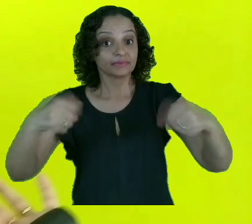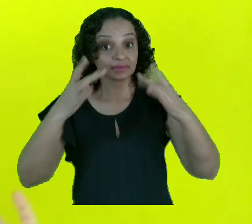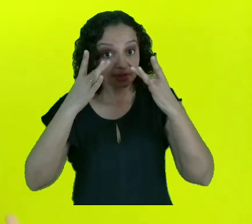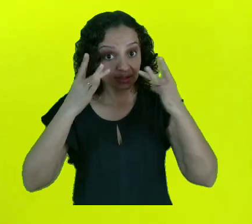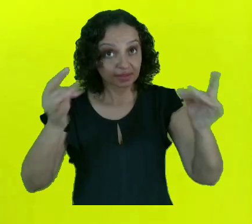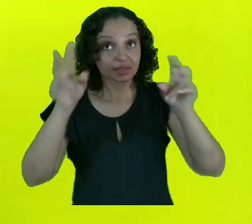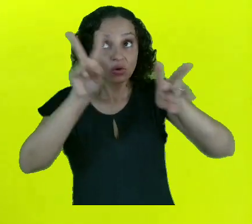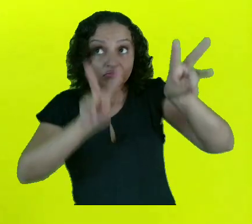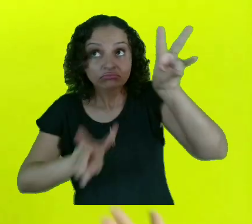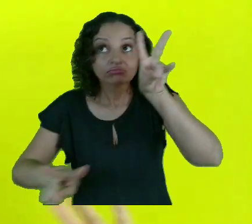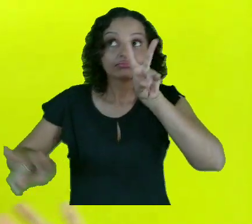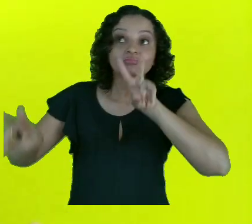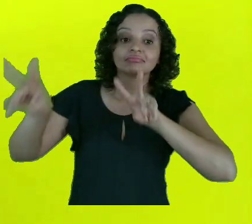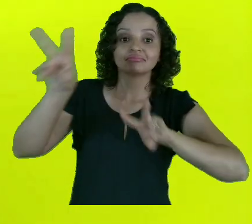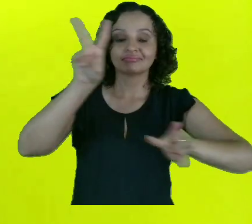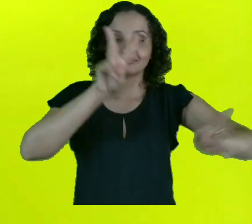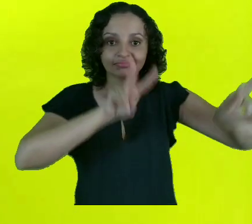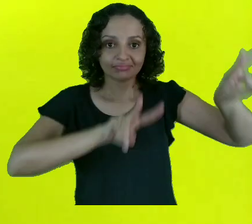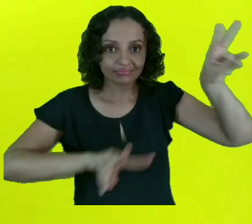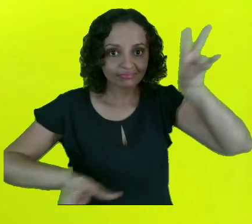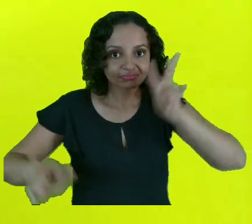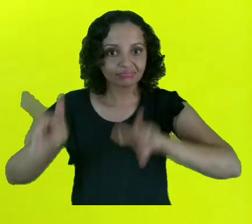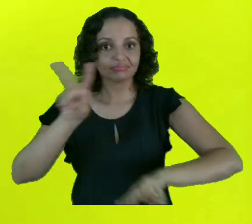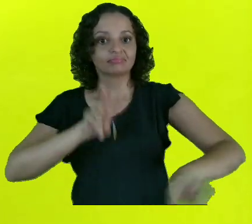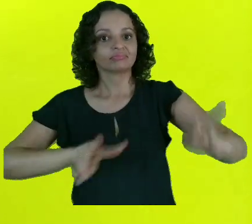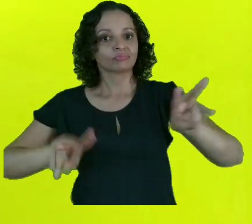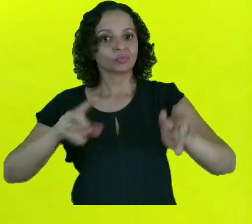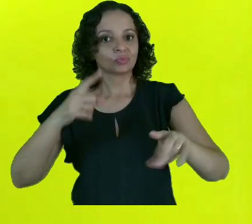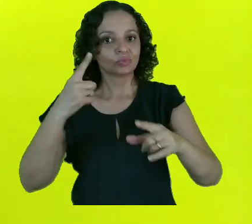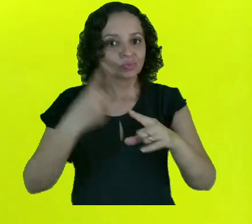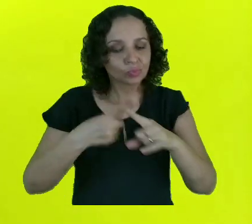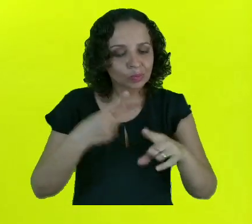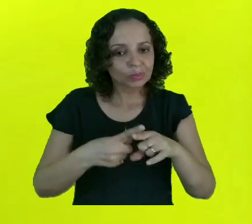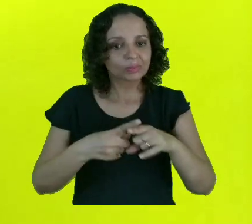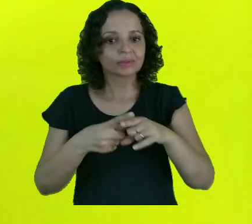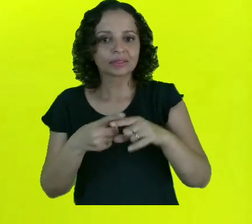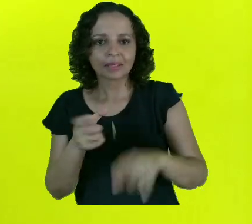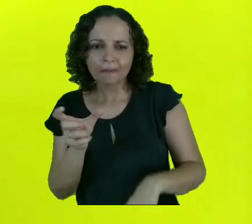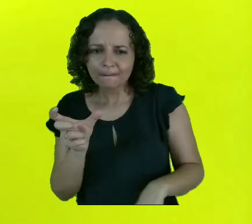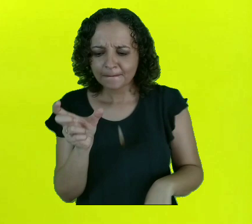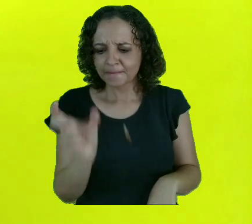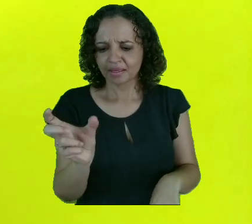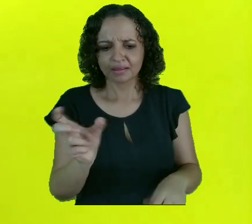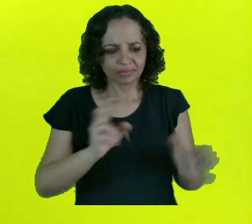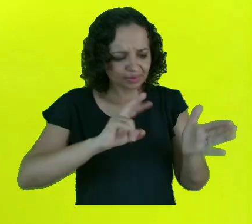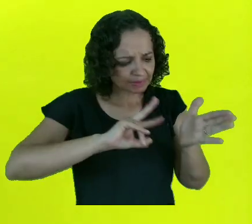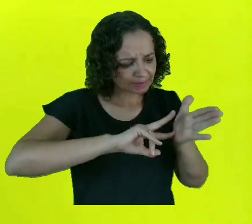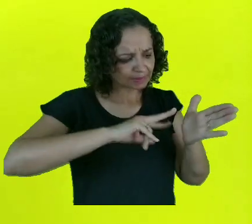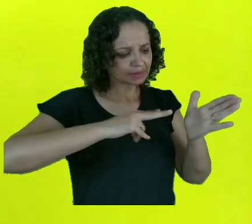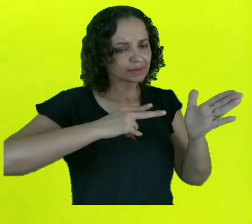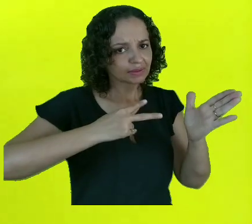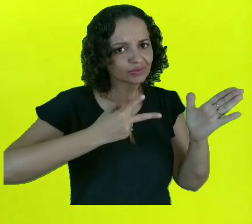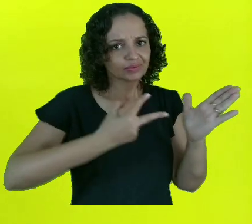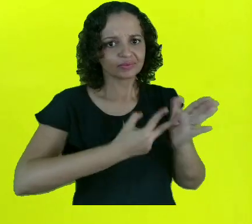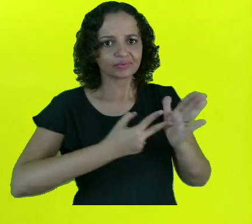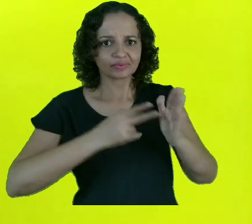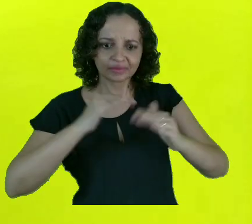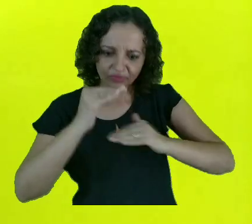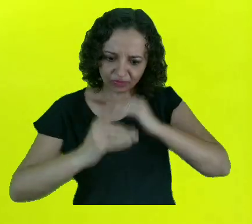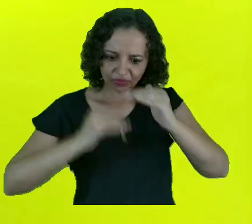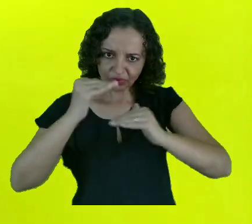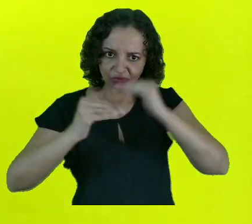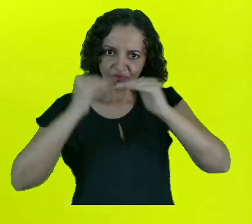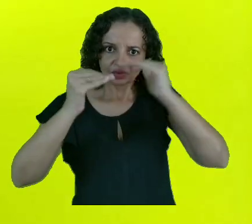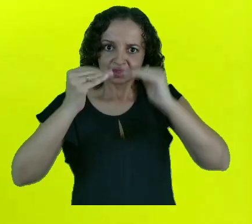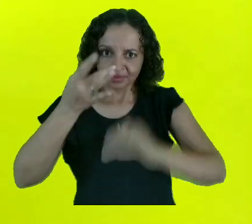questão visual, para que o conceito, o significado seja